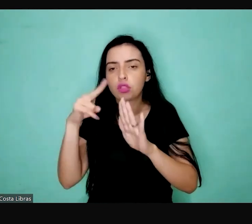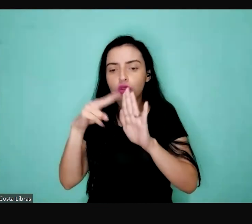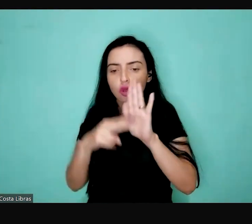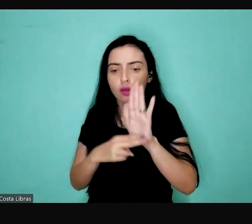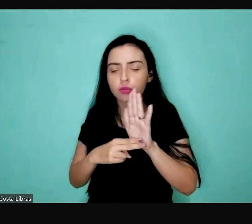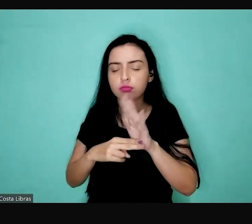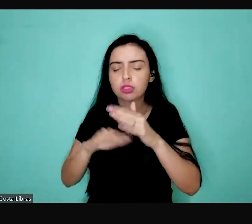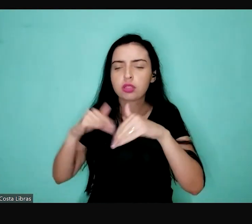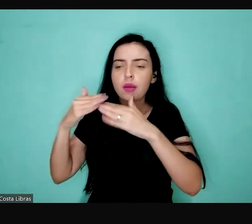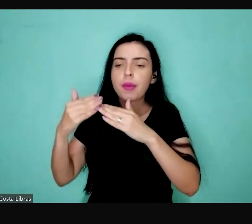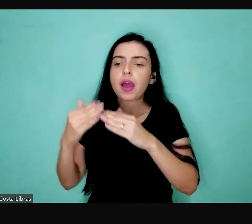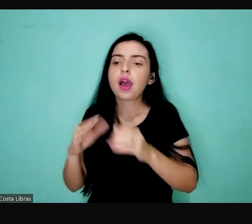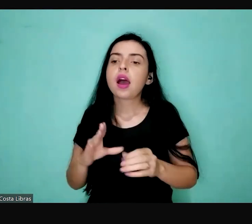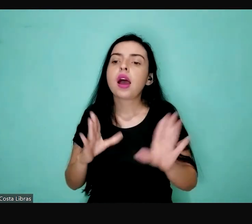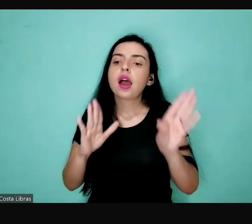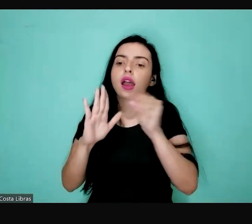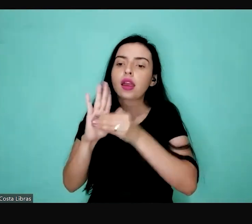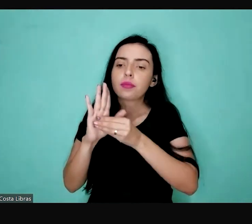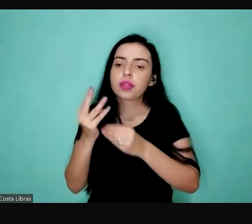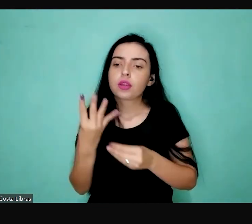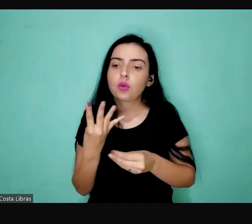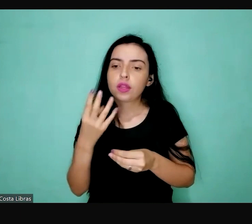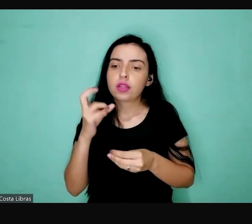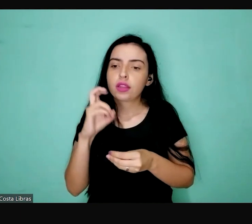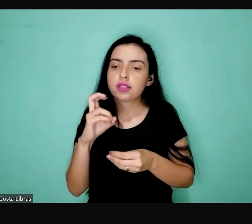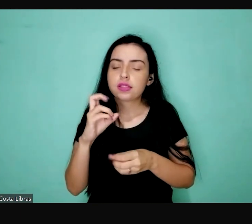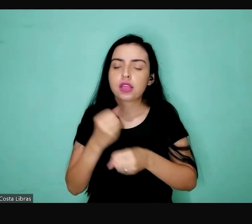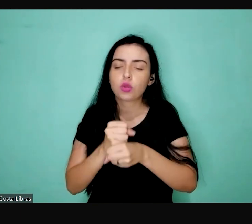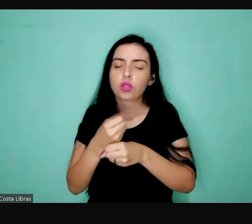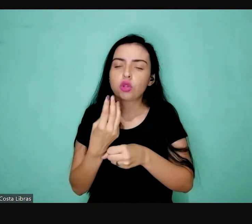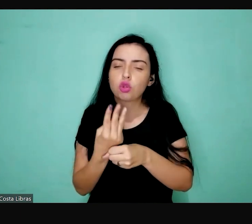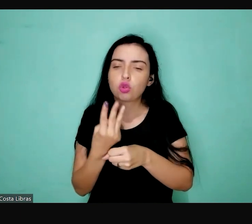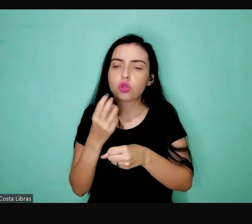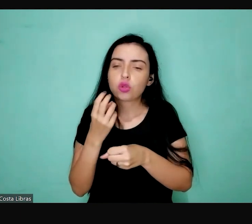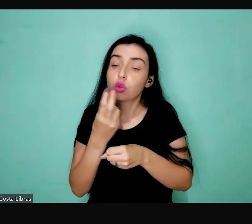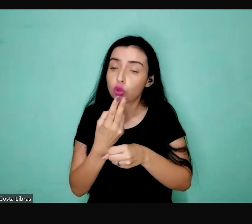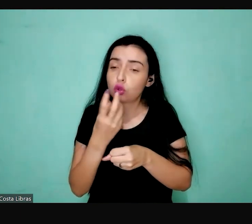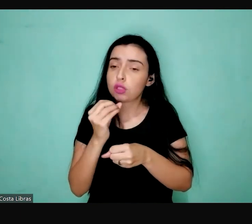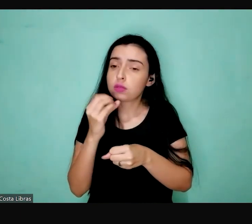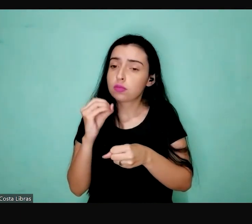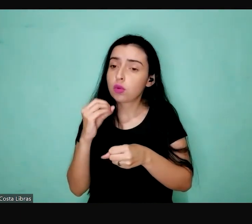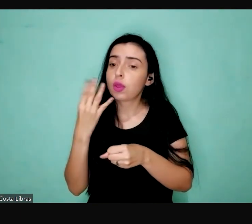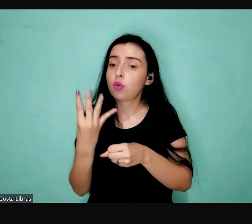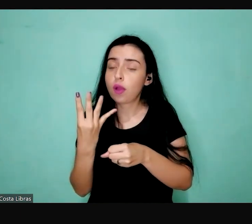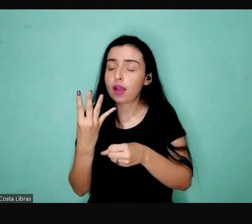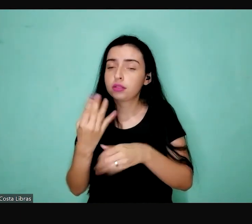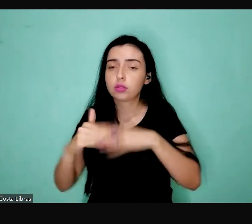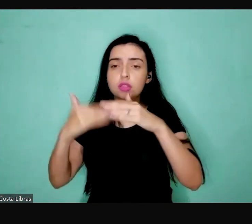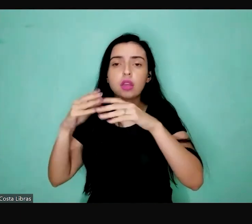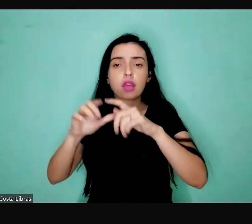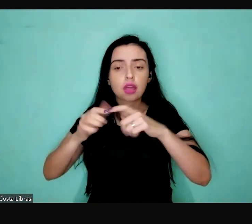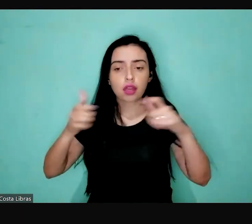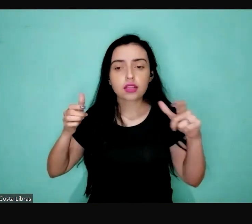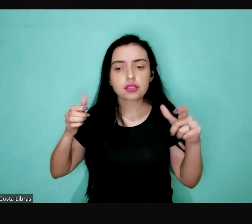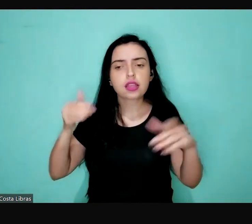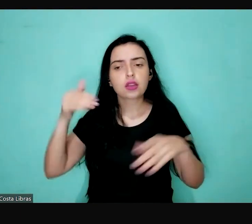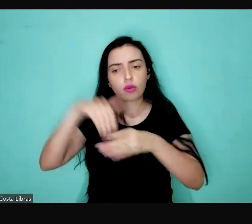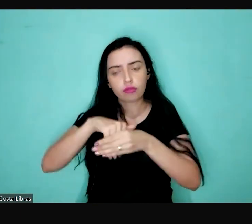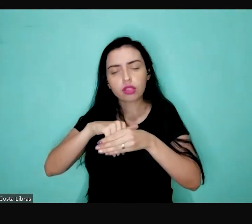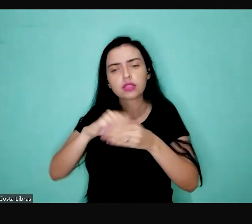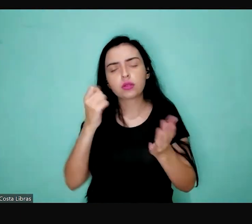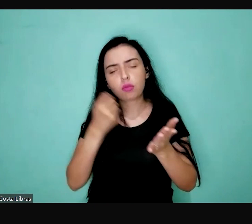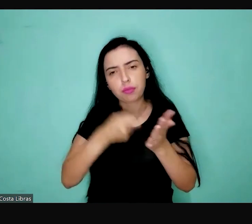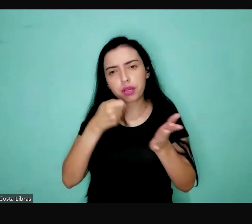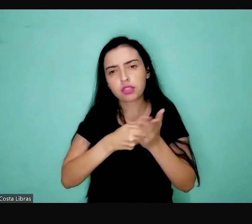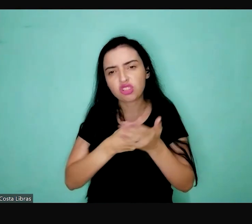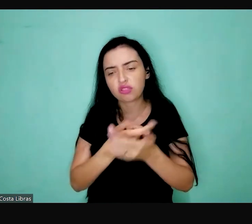Emenda 45 de 2004 e antes até por leis ordinárias que expandiram essas decisões obrigatórias para